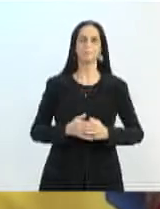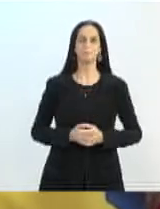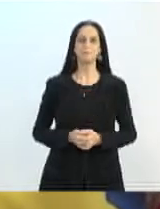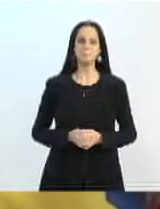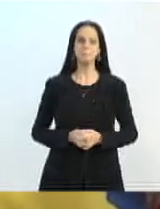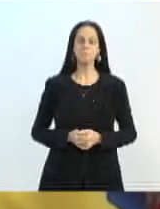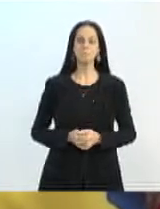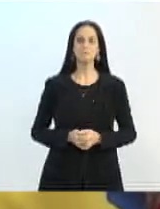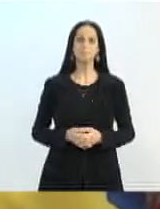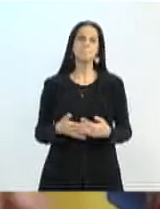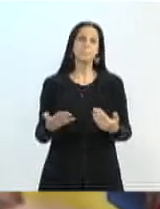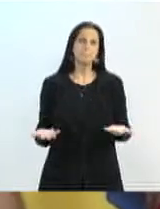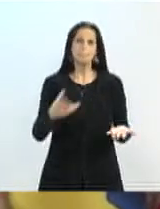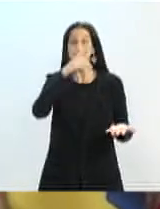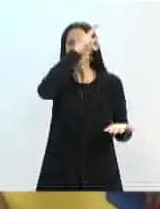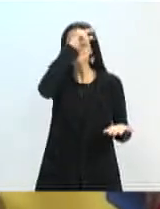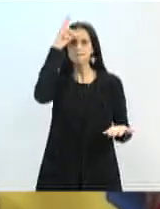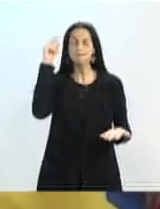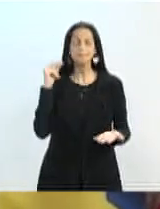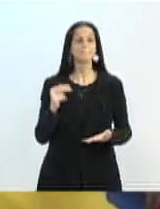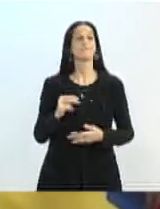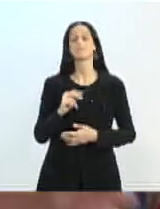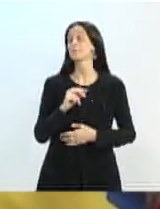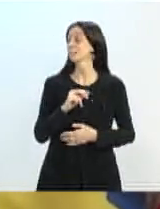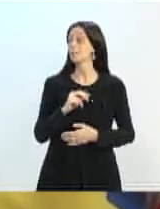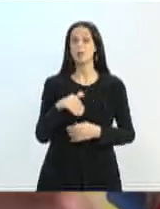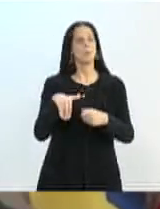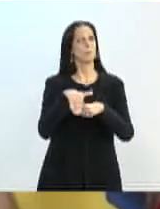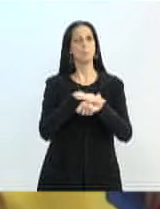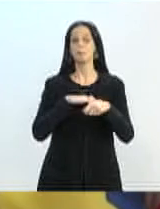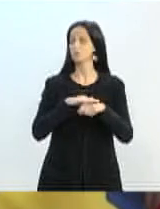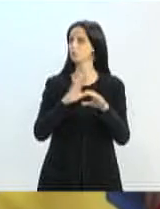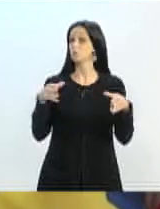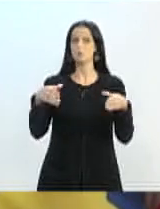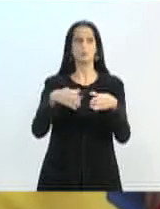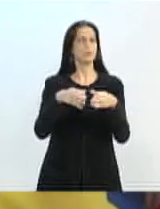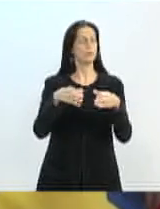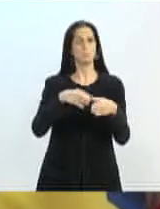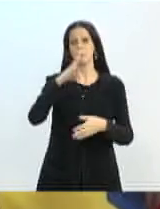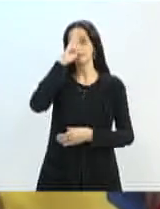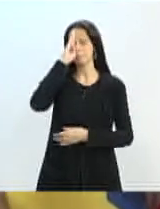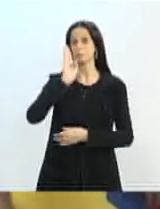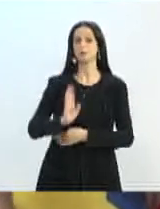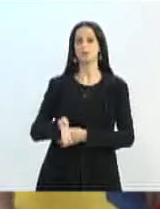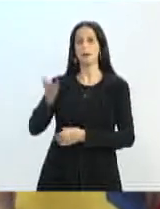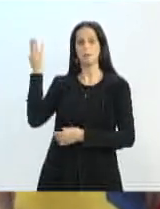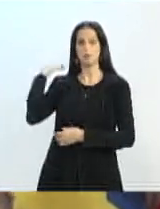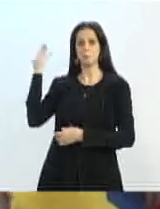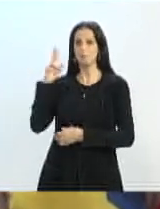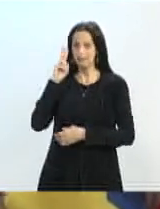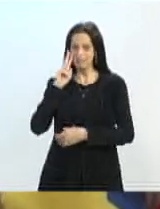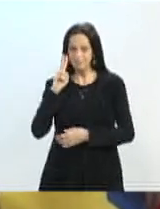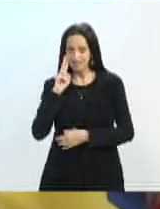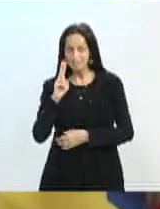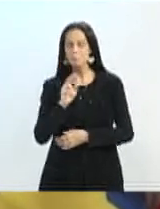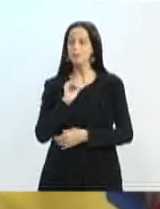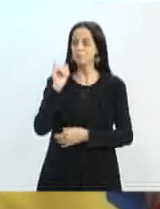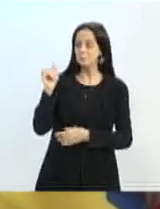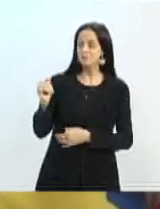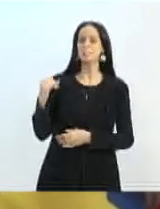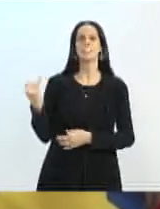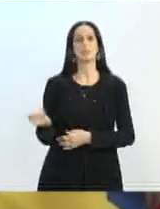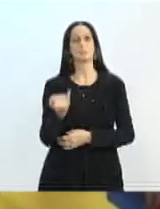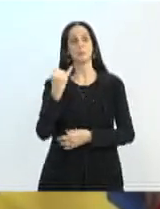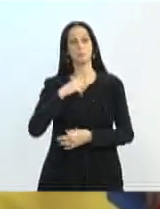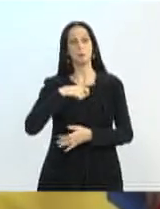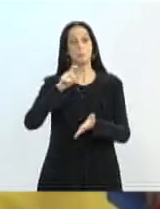soube dialogar com o pessoal do Badenfurt, que está aqui, e desde o primeiro momento, na conversa lá com vocês, eu disse que é importante ter um